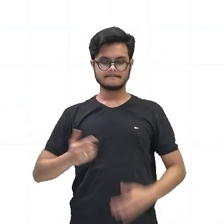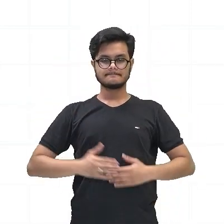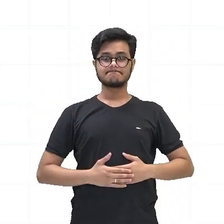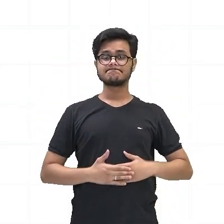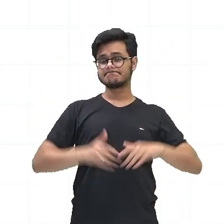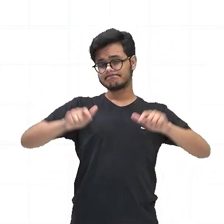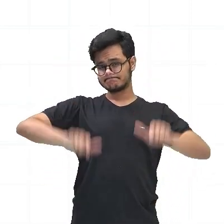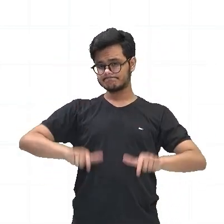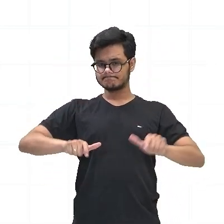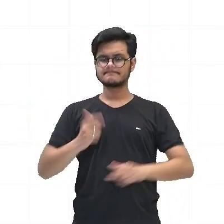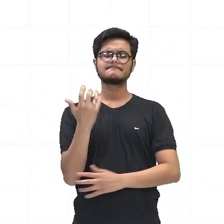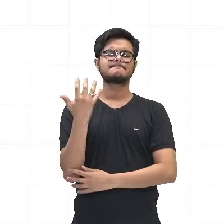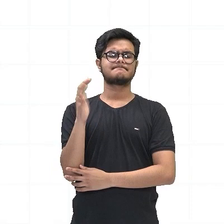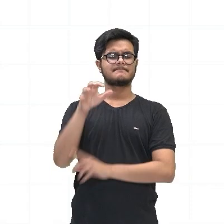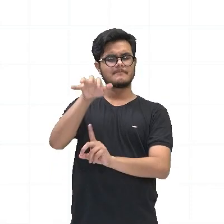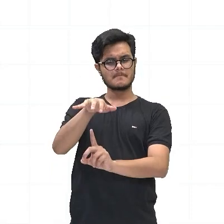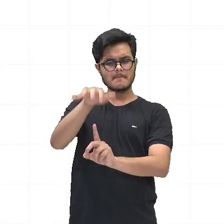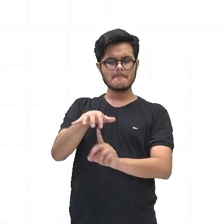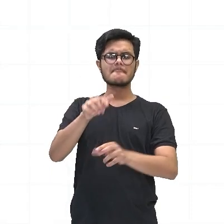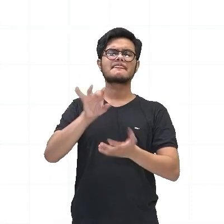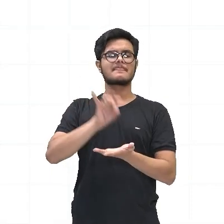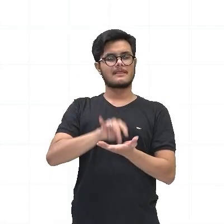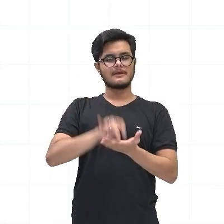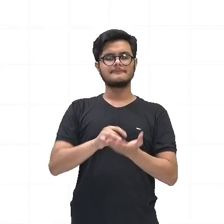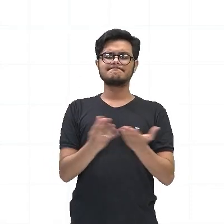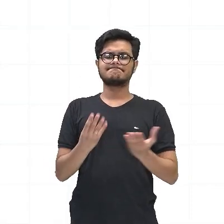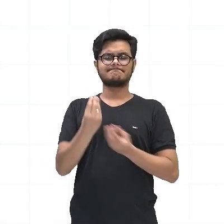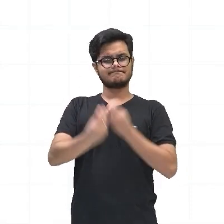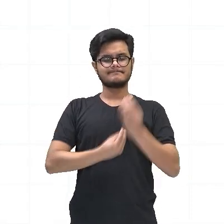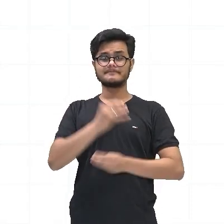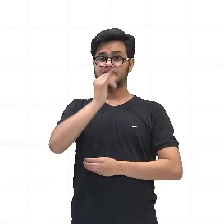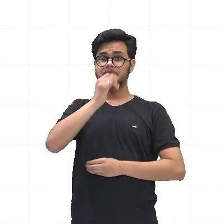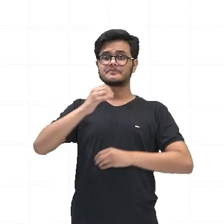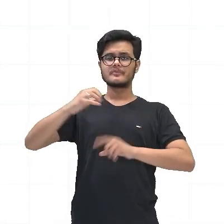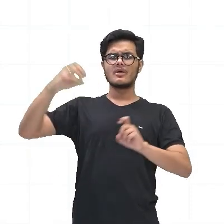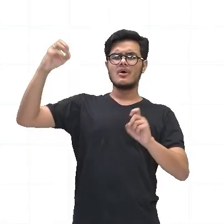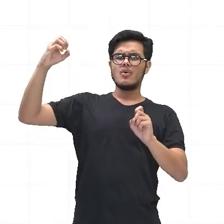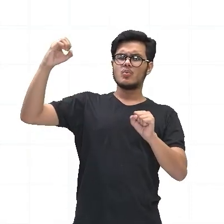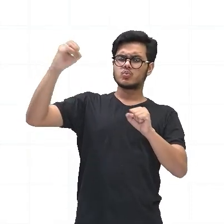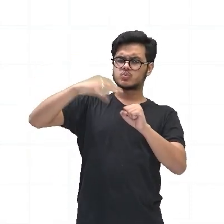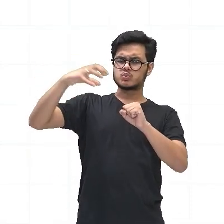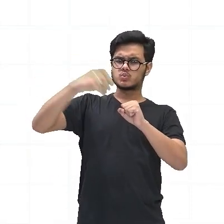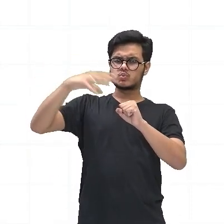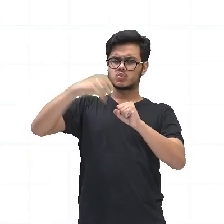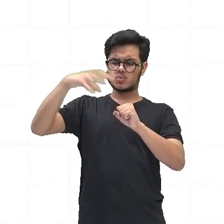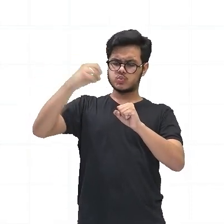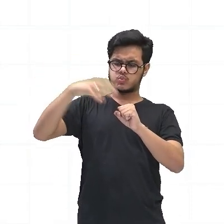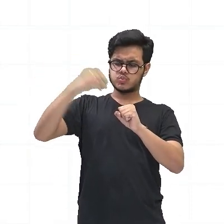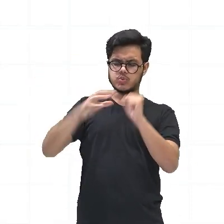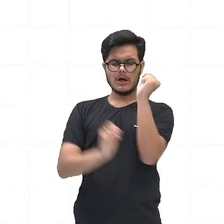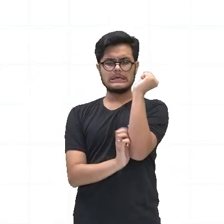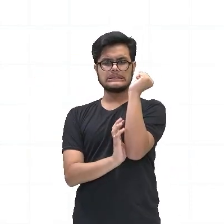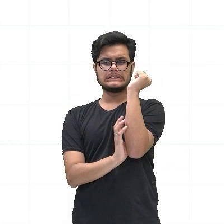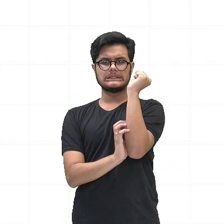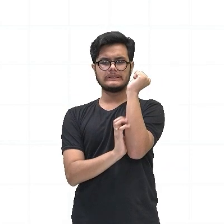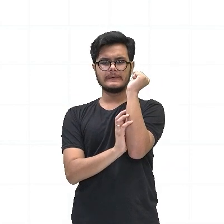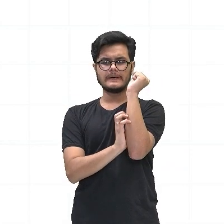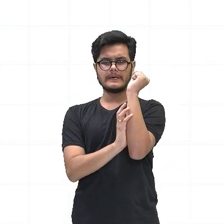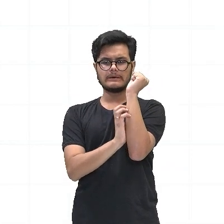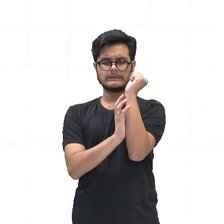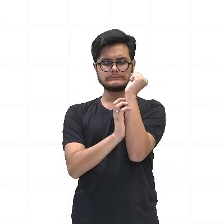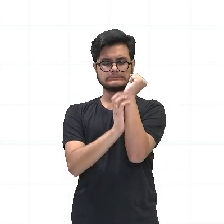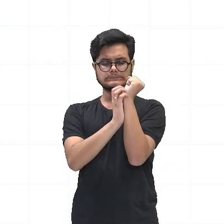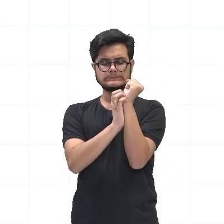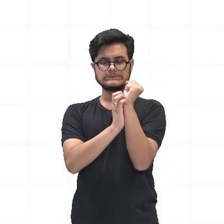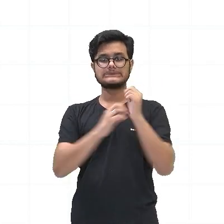ambiente também sofre, né, porque a gente vai ter aí a formação da chuva ácida provocada pela reação do vapor d'água liberado aí